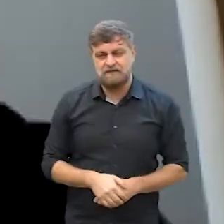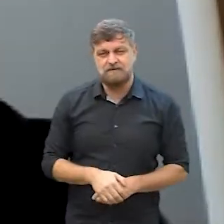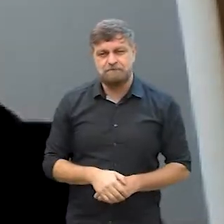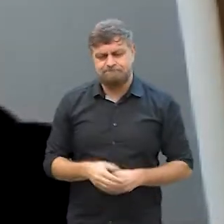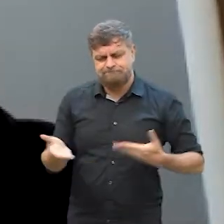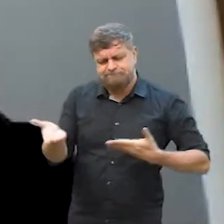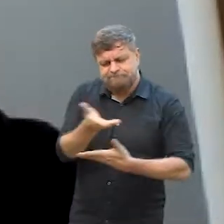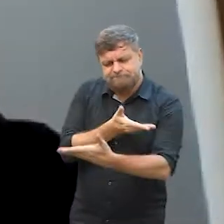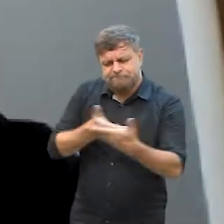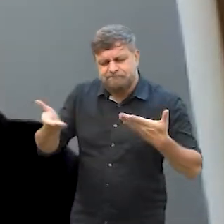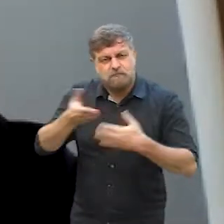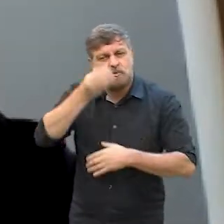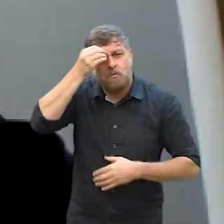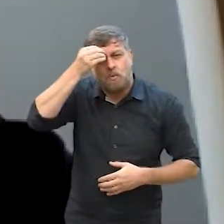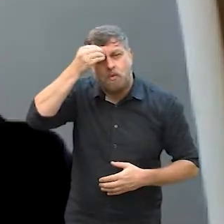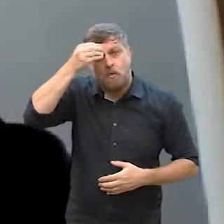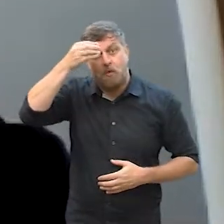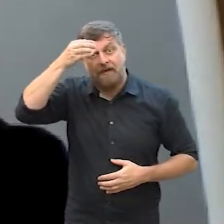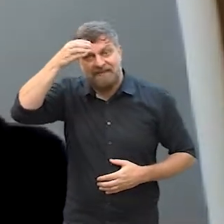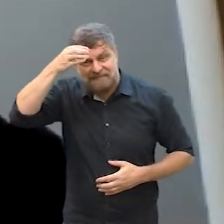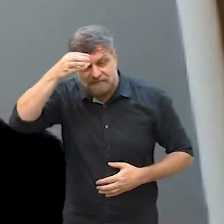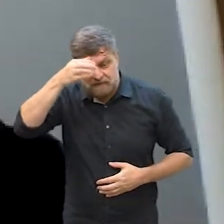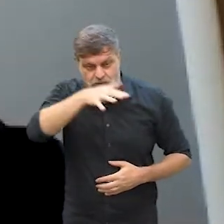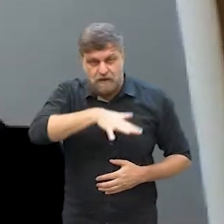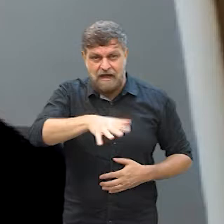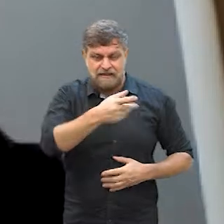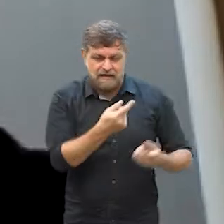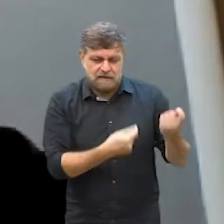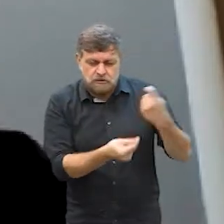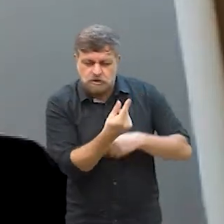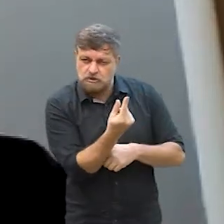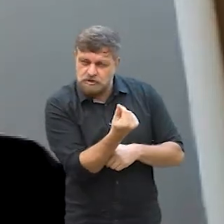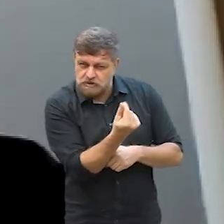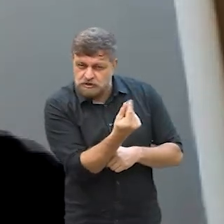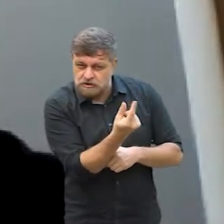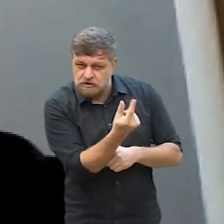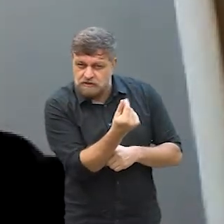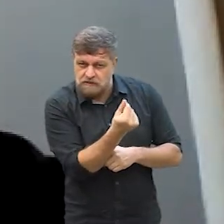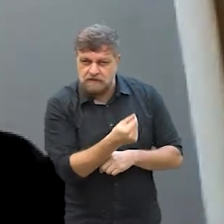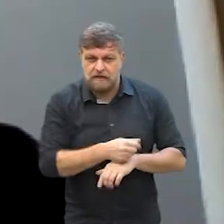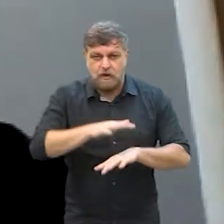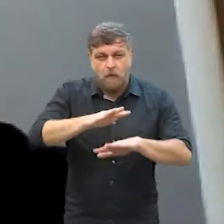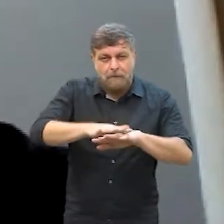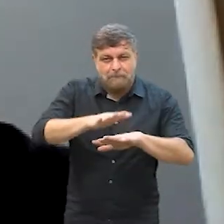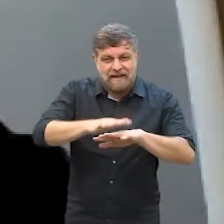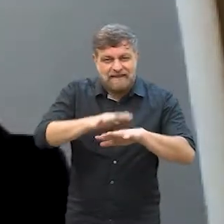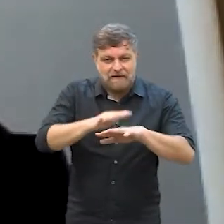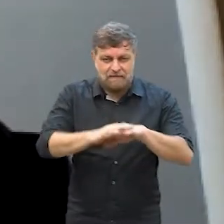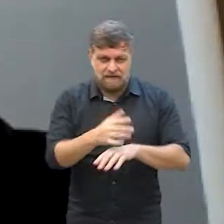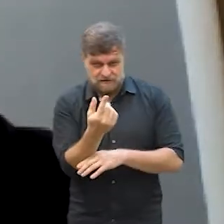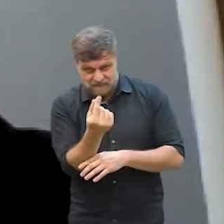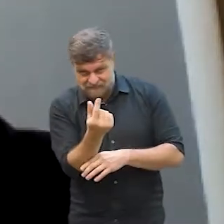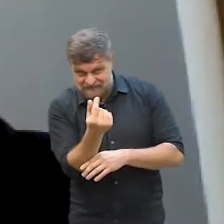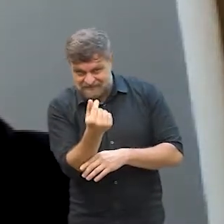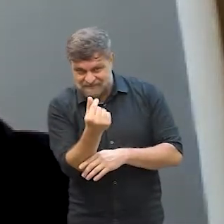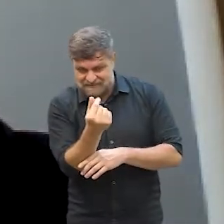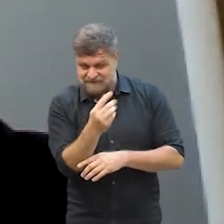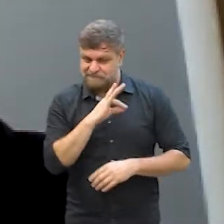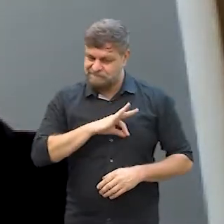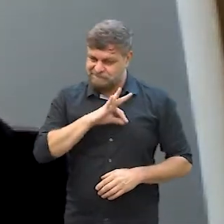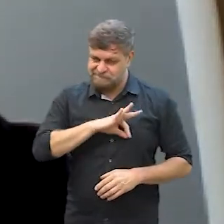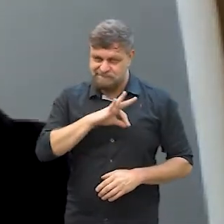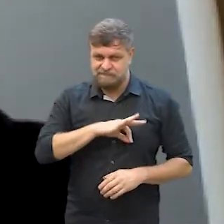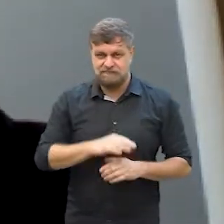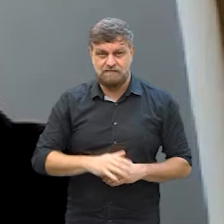relacionar todo esse conhecimento financeiro, né, sobre finanças, matemática financeira, que